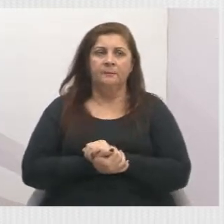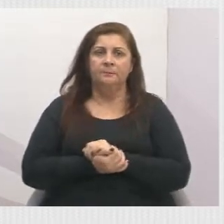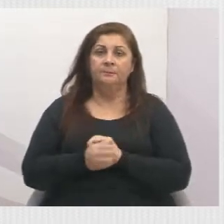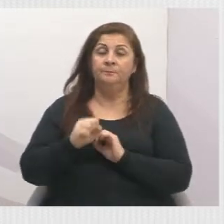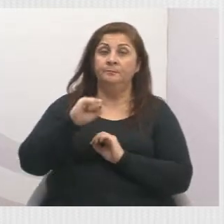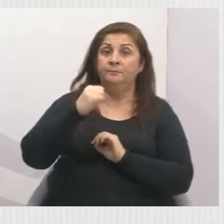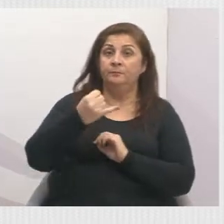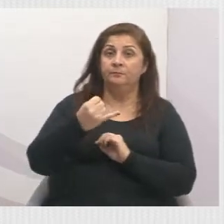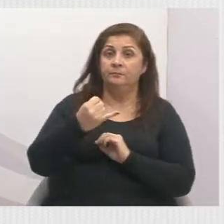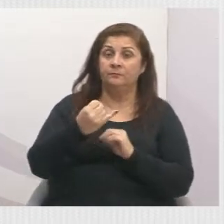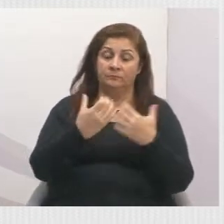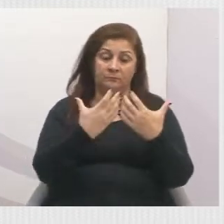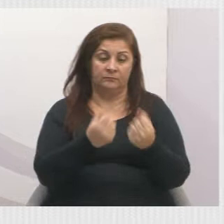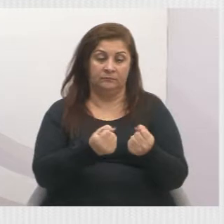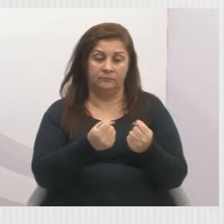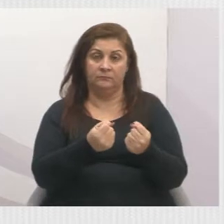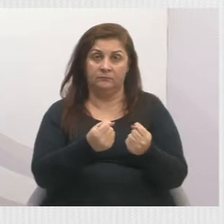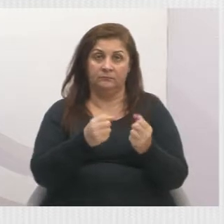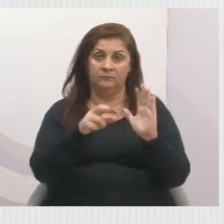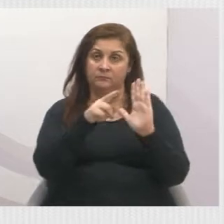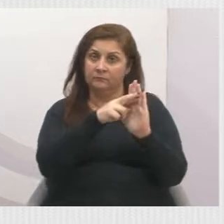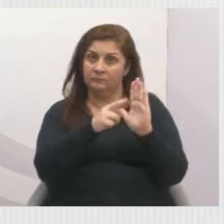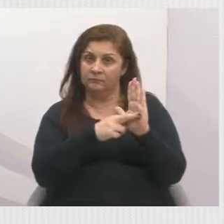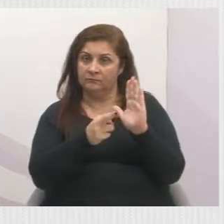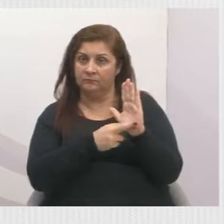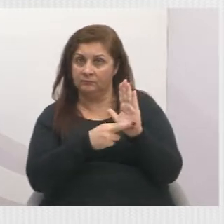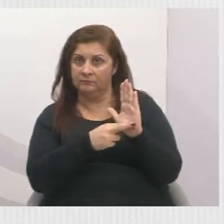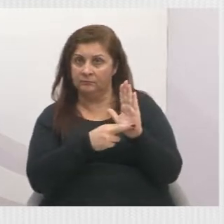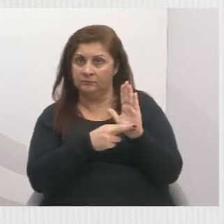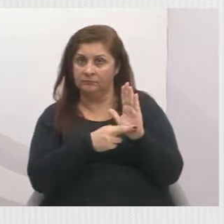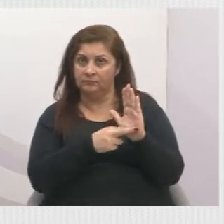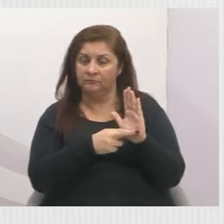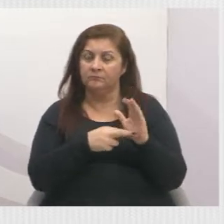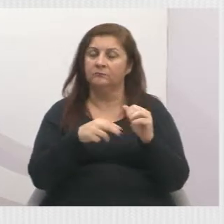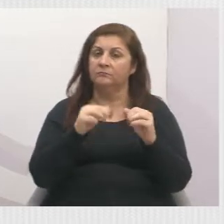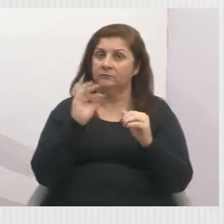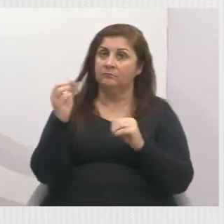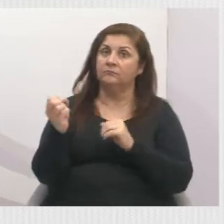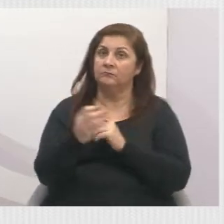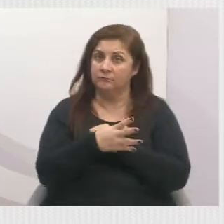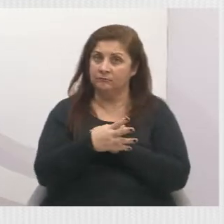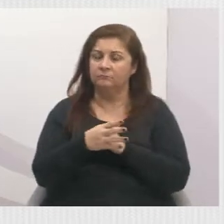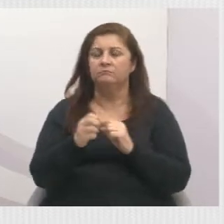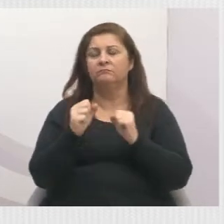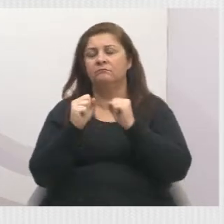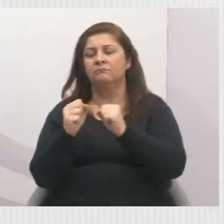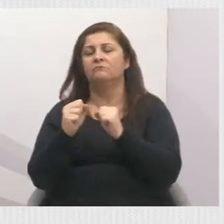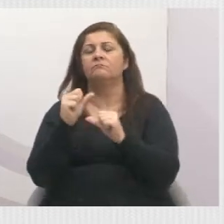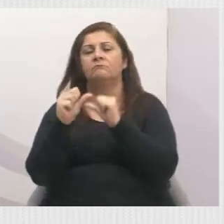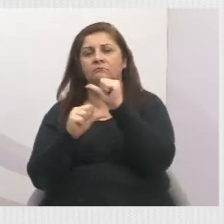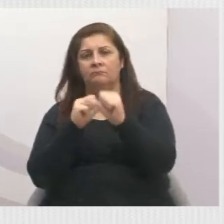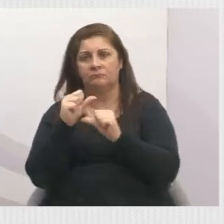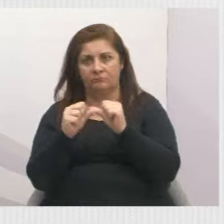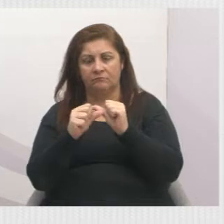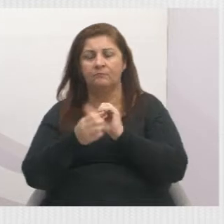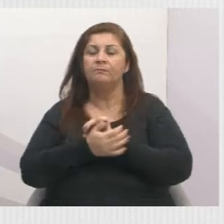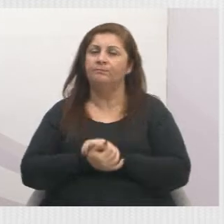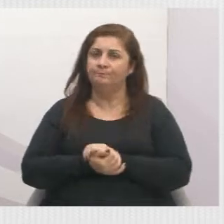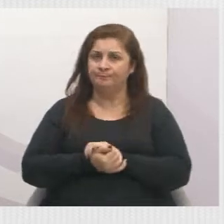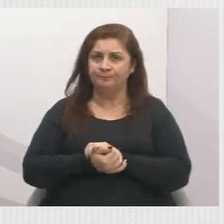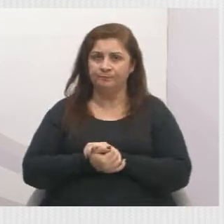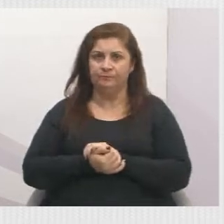nas regras de transição for mais benéfico, ele pedirá aposentadoria nas regras de transição.